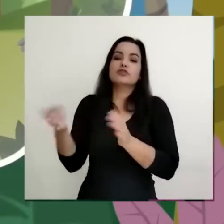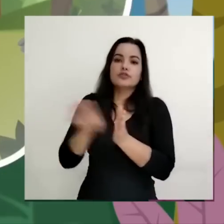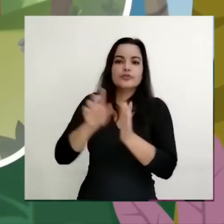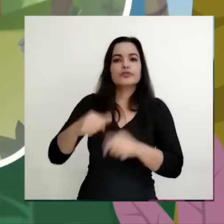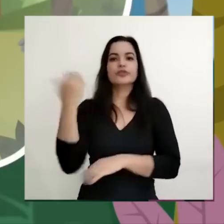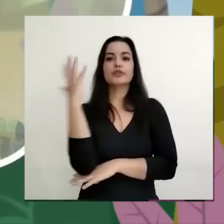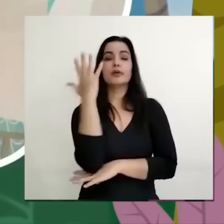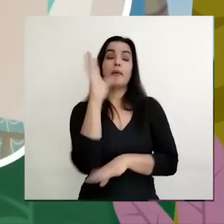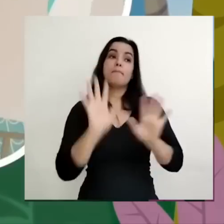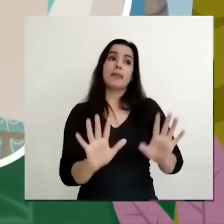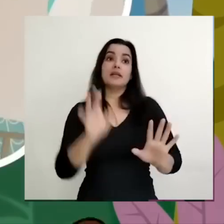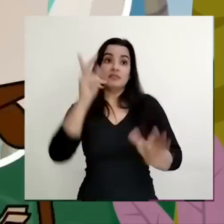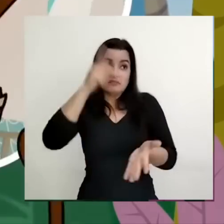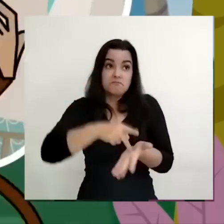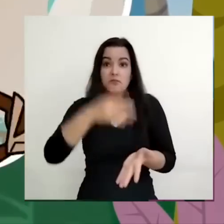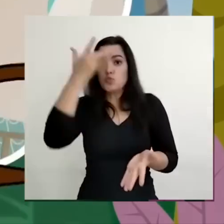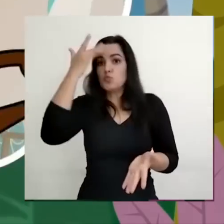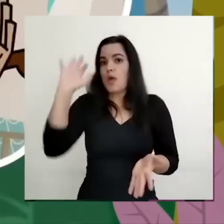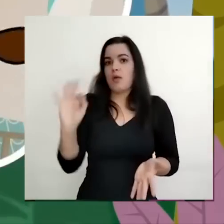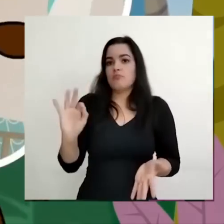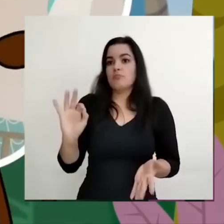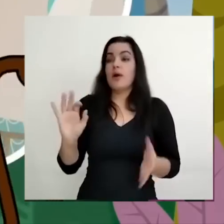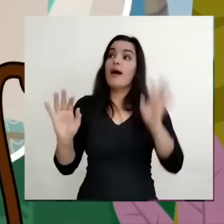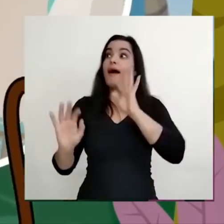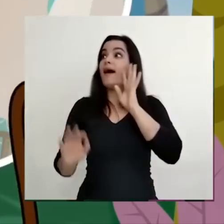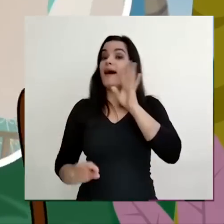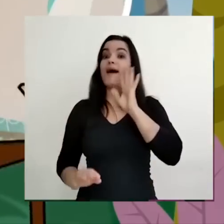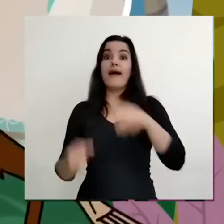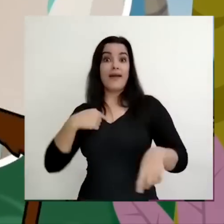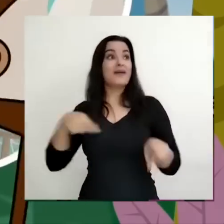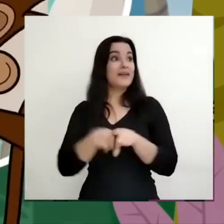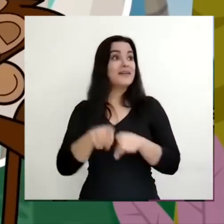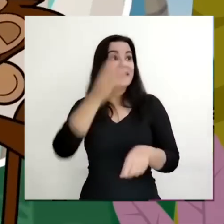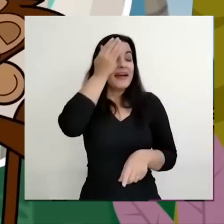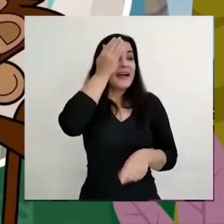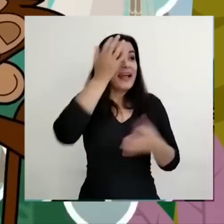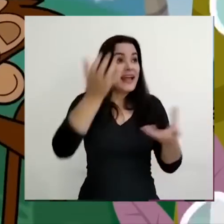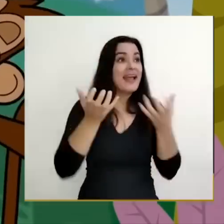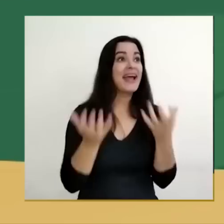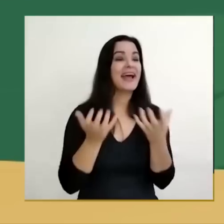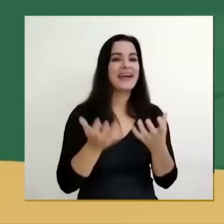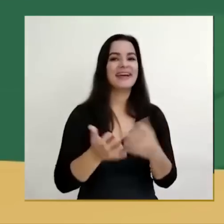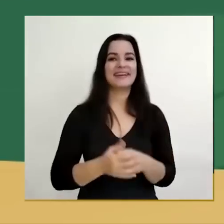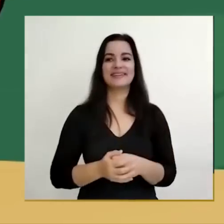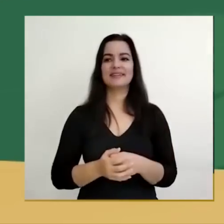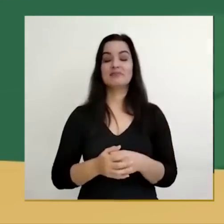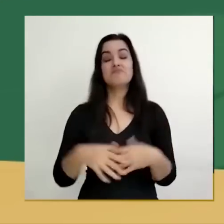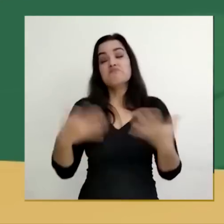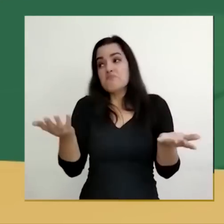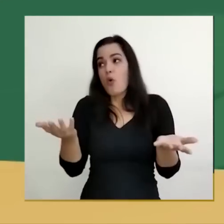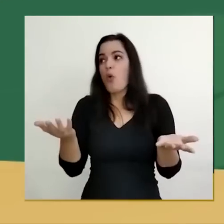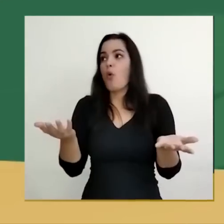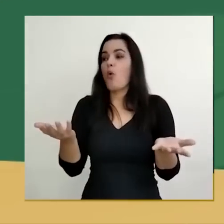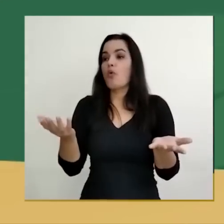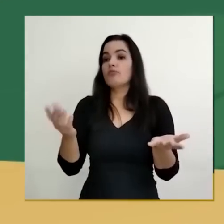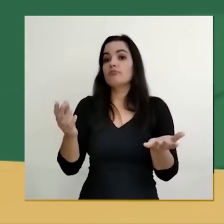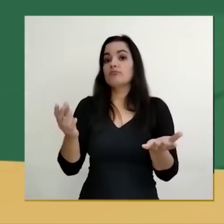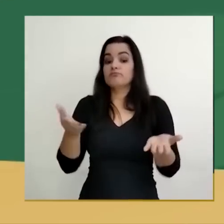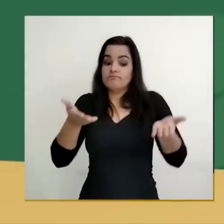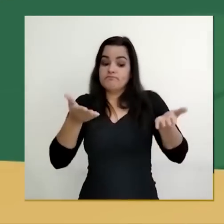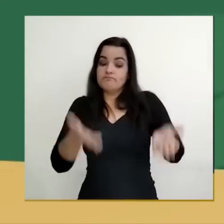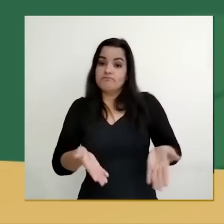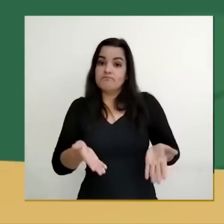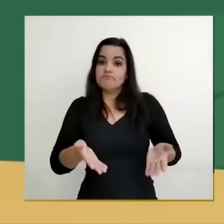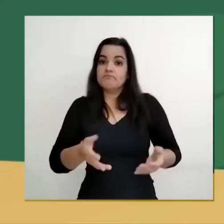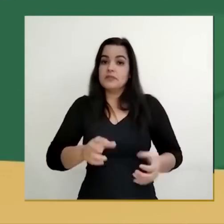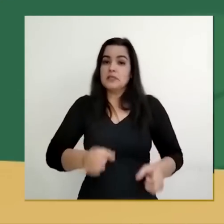sabe se é verdade. Legal! Eu também quero ser um pirata! De qualquer forma, essa âncora indica que as